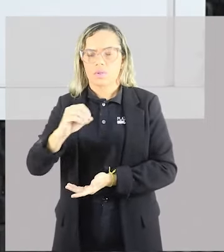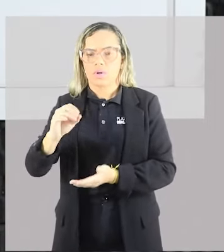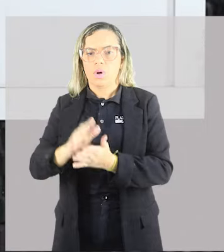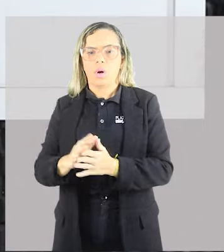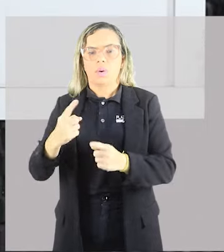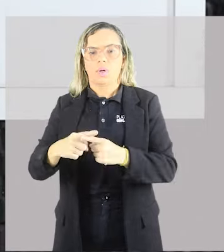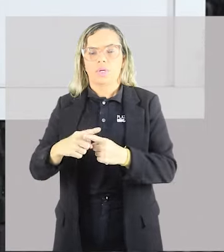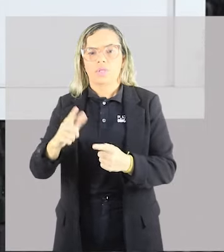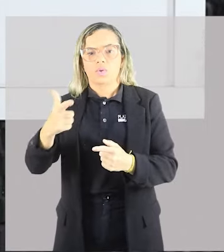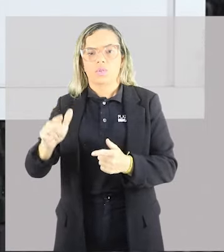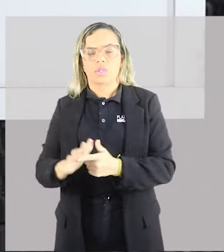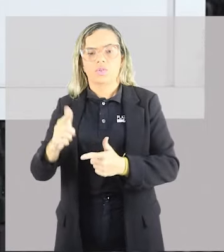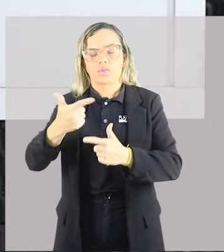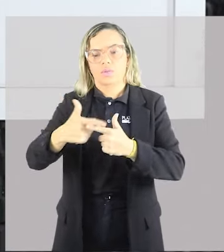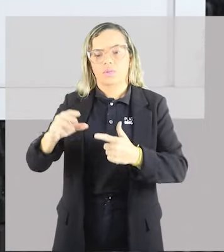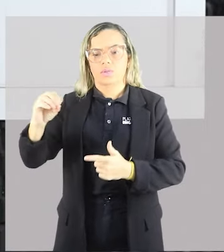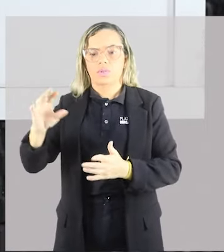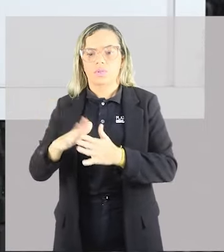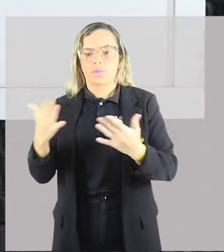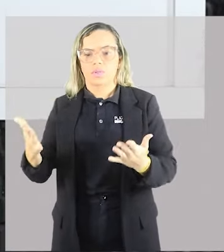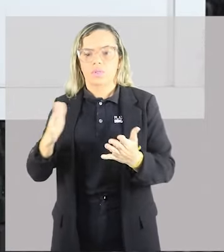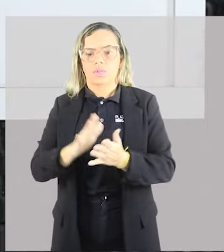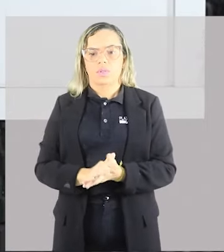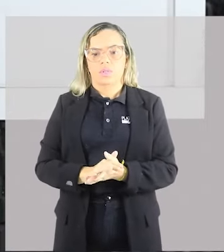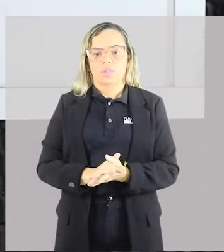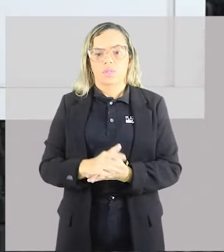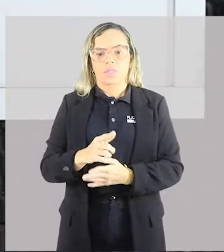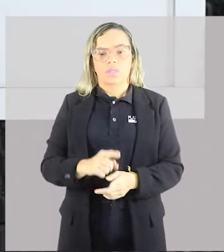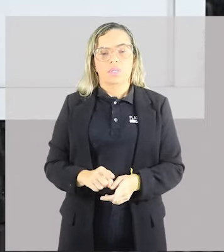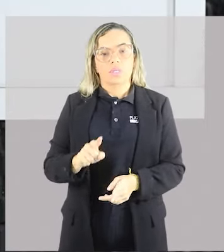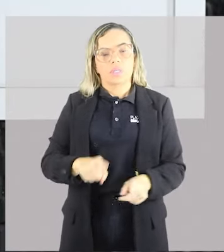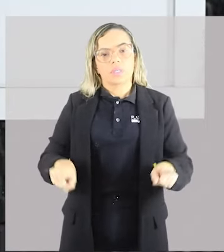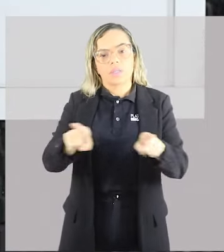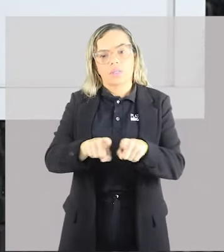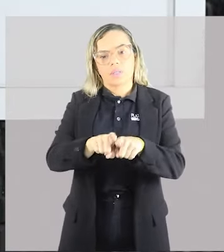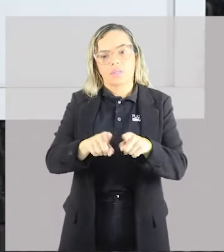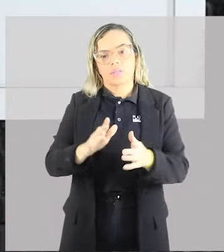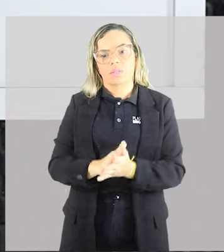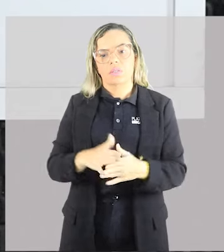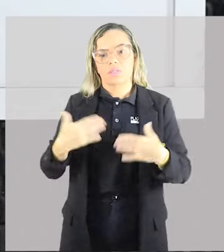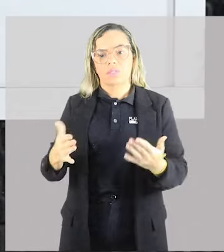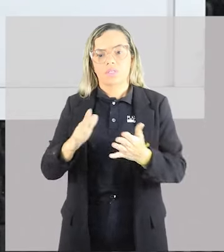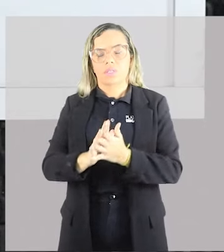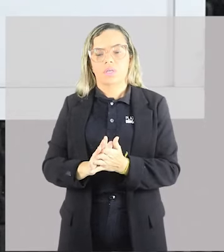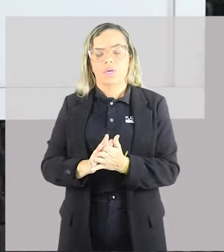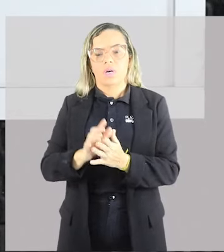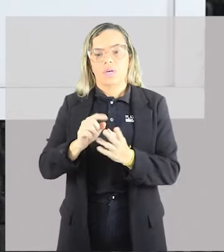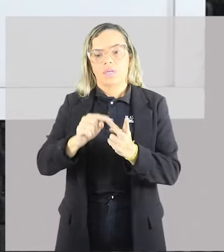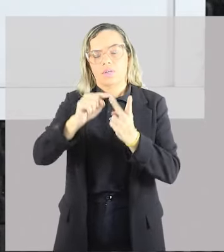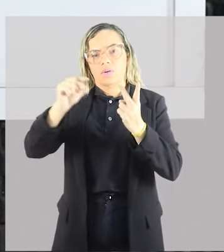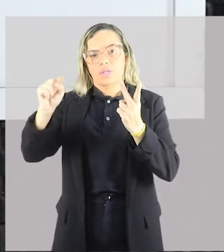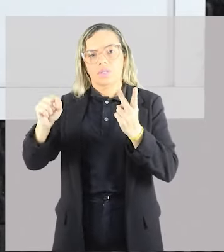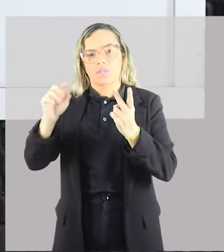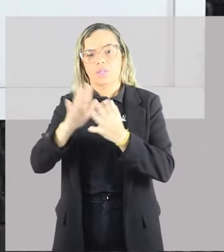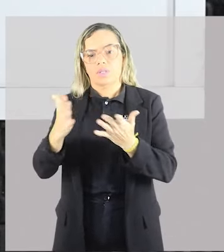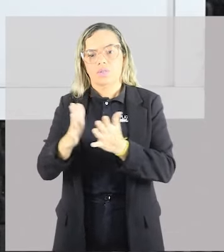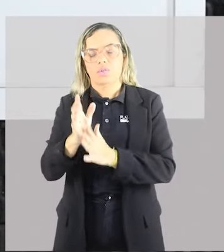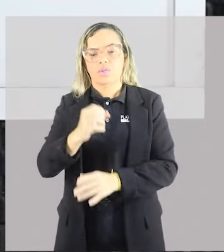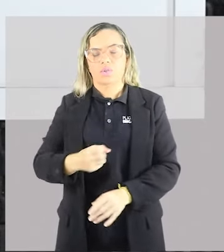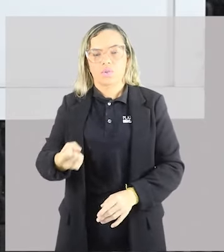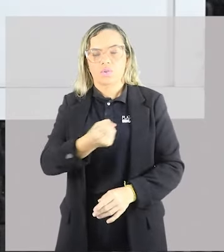coisa não existe raiz quadrada de número negativo então nós temos algumas restrições para